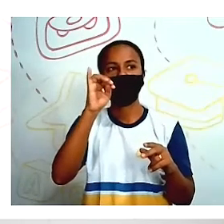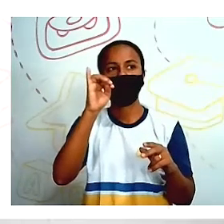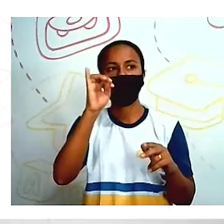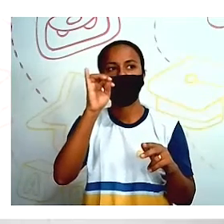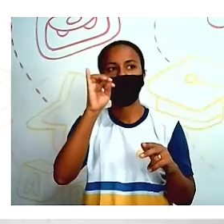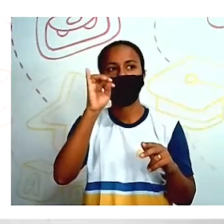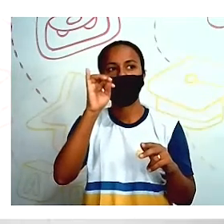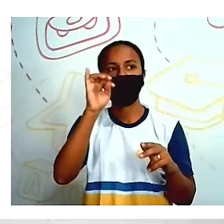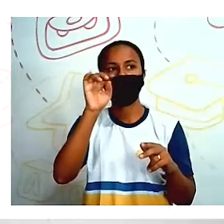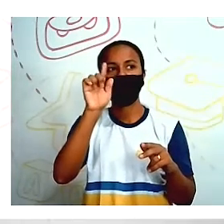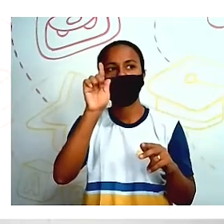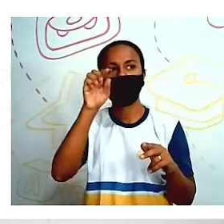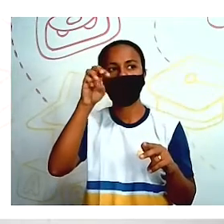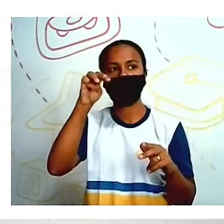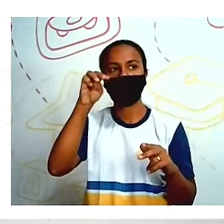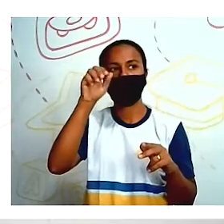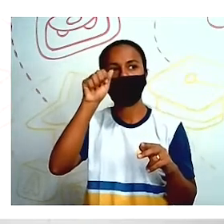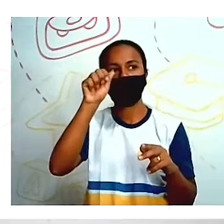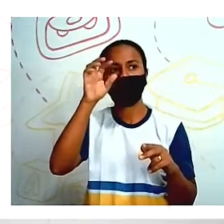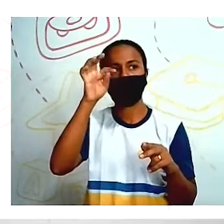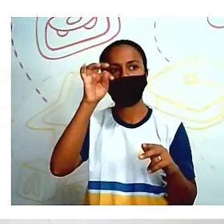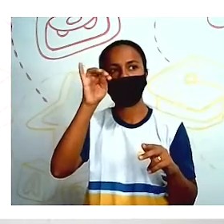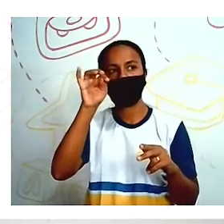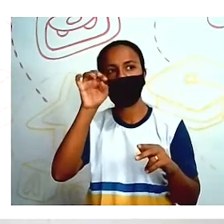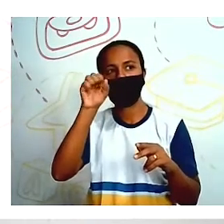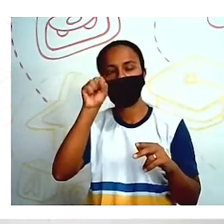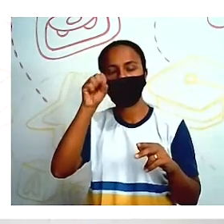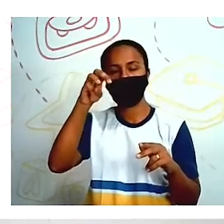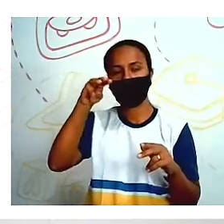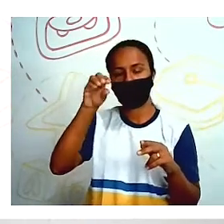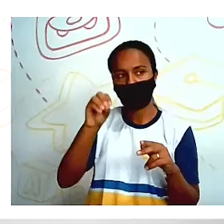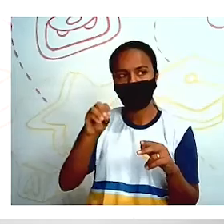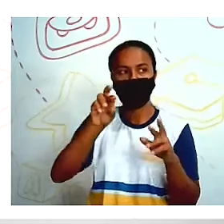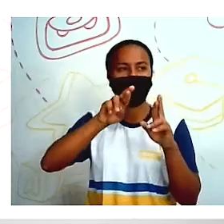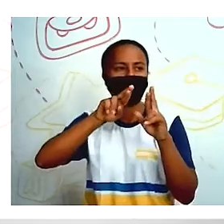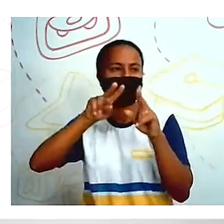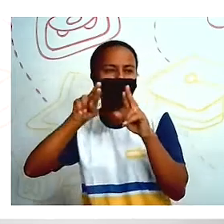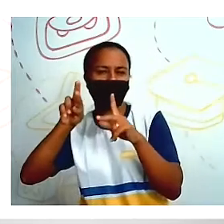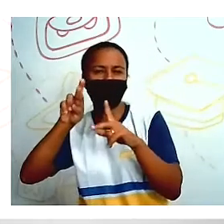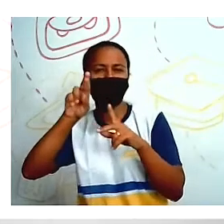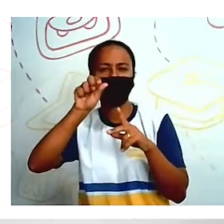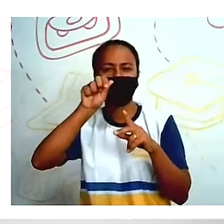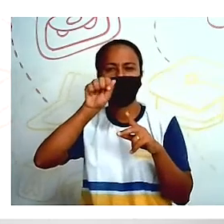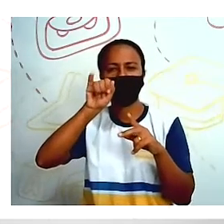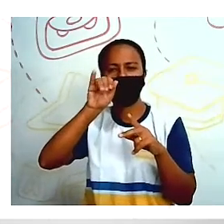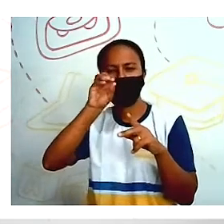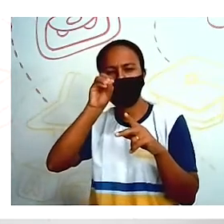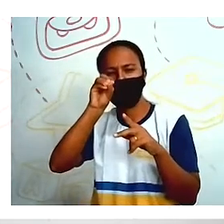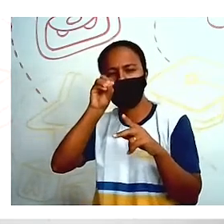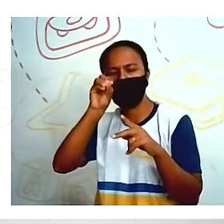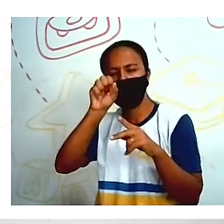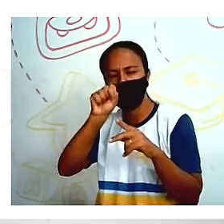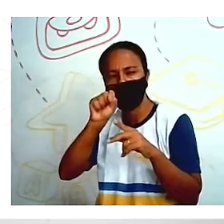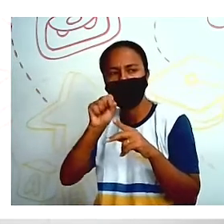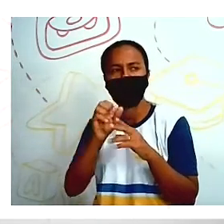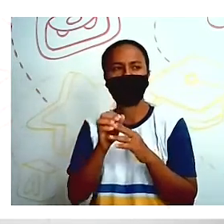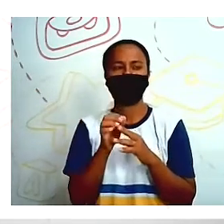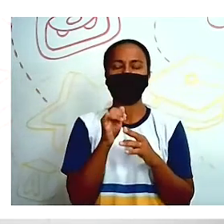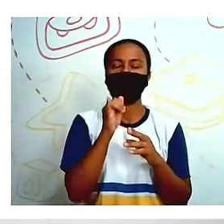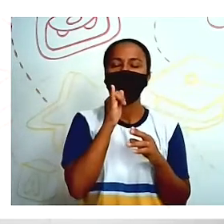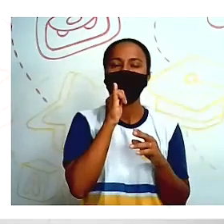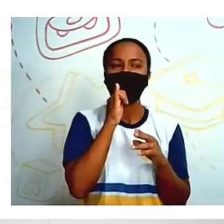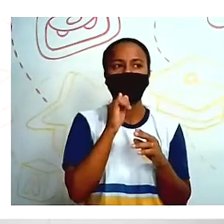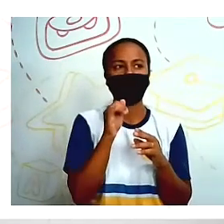ocular, ele apresenta diferentes raios de curvatura, então ocasionando uma falta de simetria de revolução em torno do